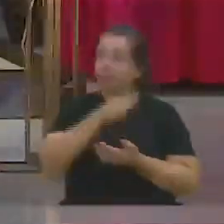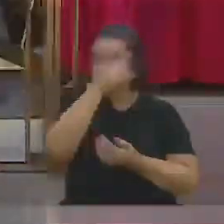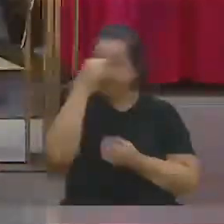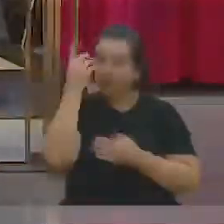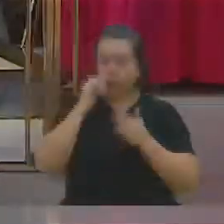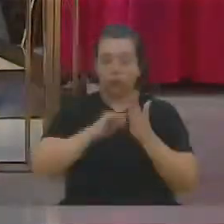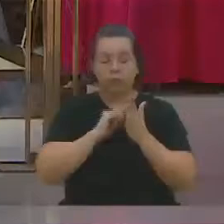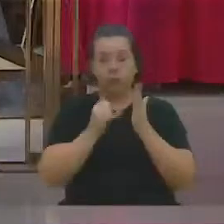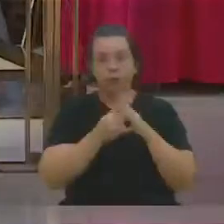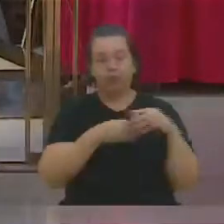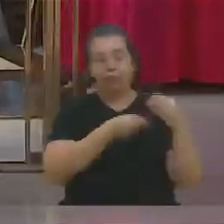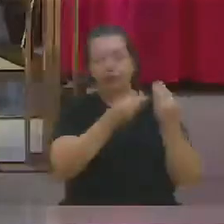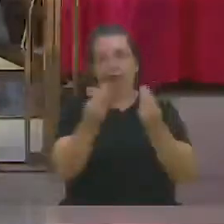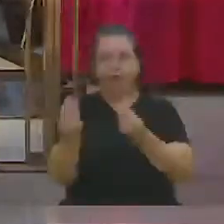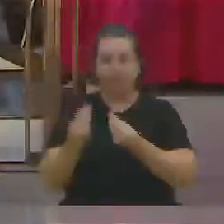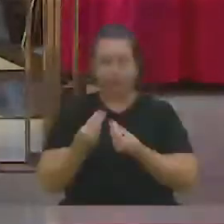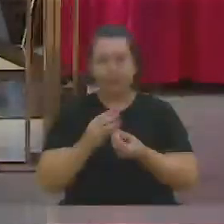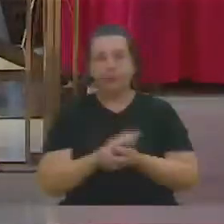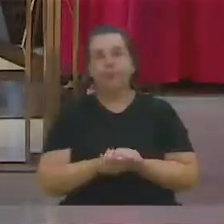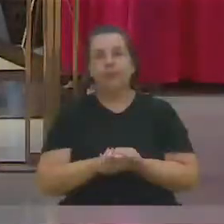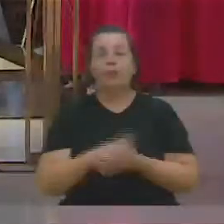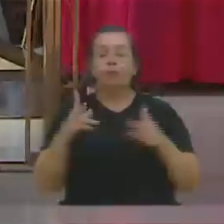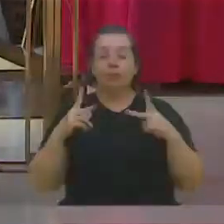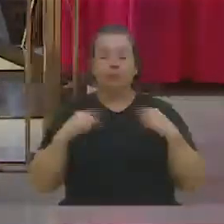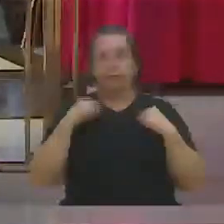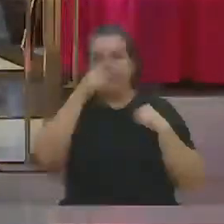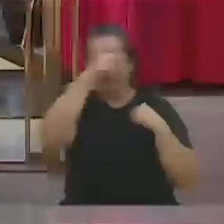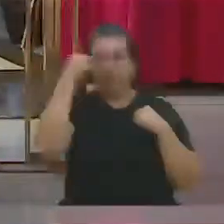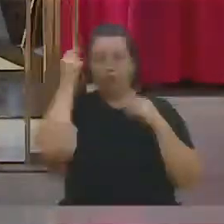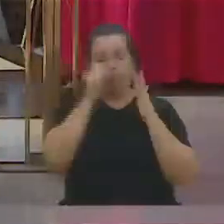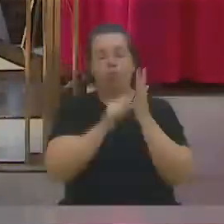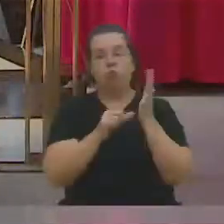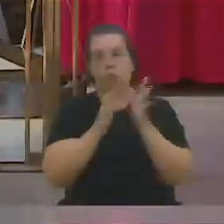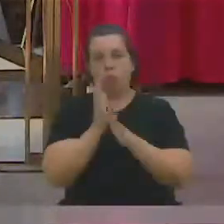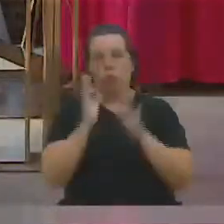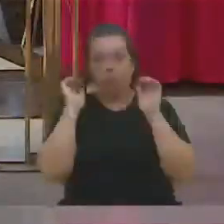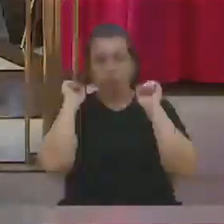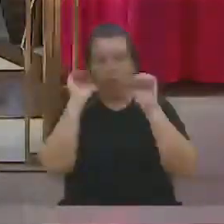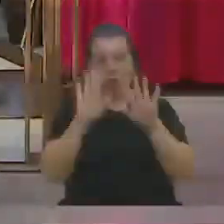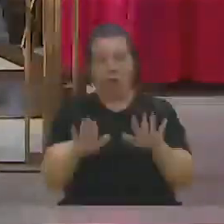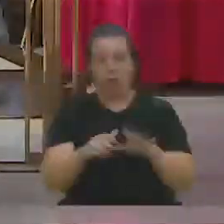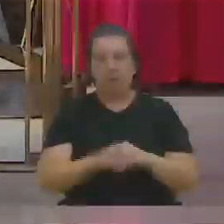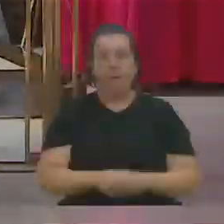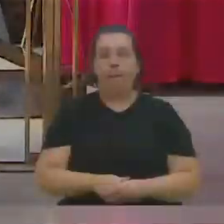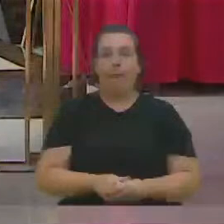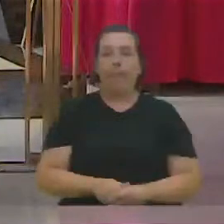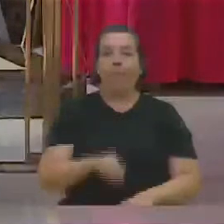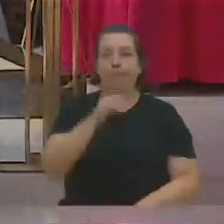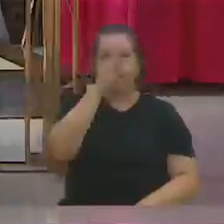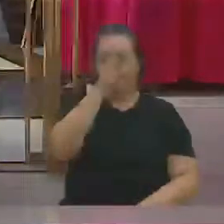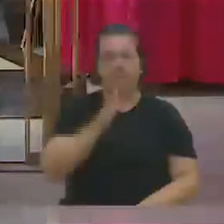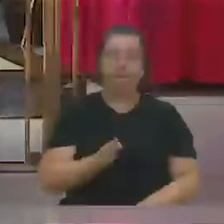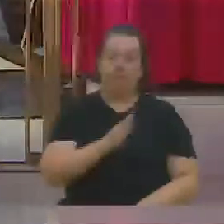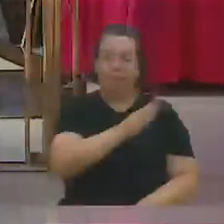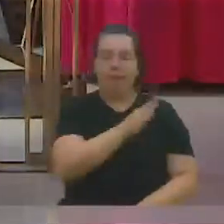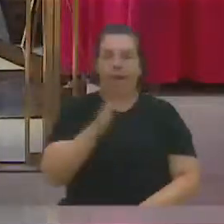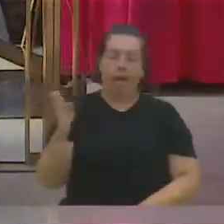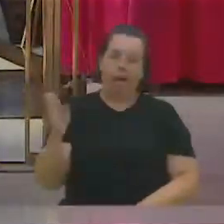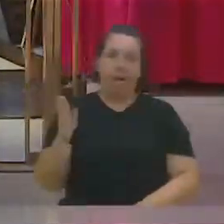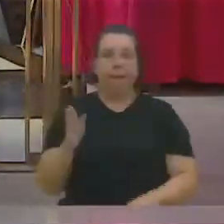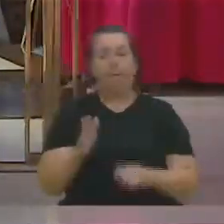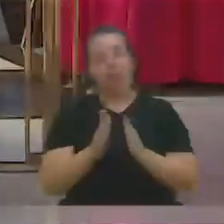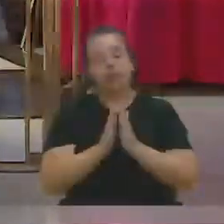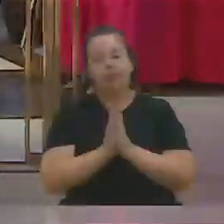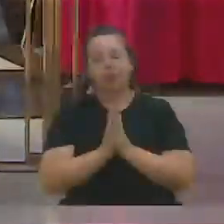José, providenciai, e os méritos das santas chagas, a bênção do Pai, do Filho,